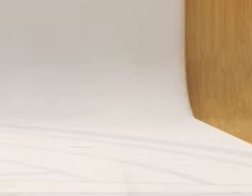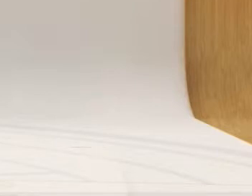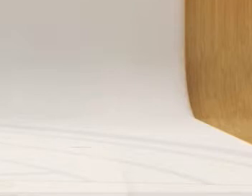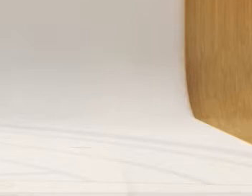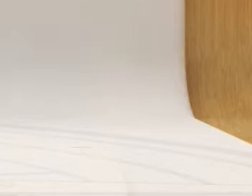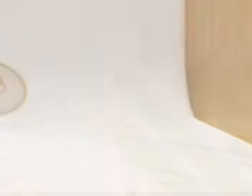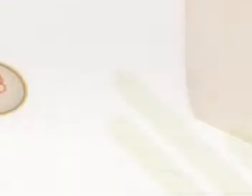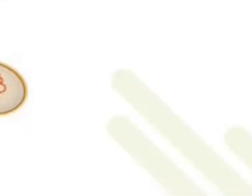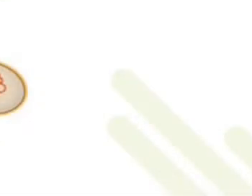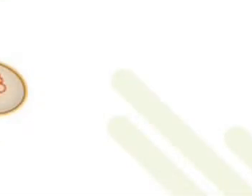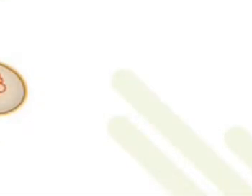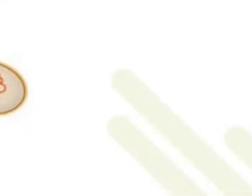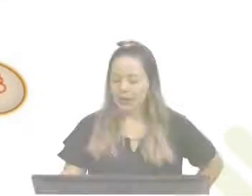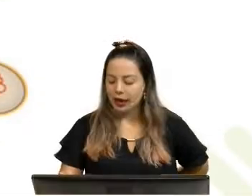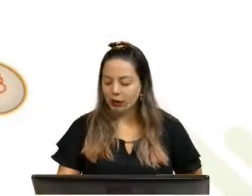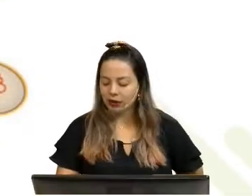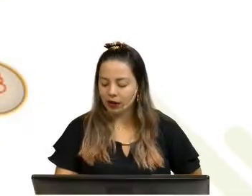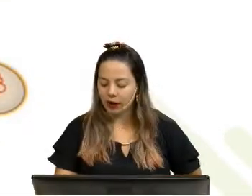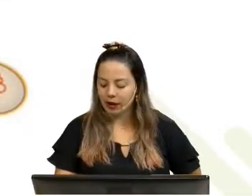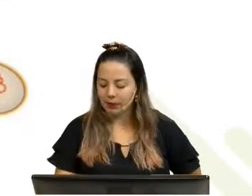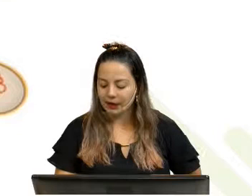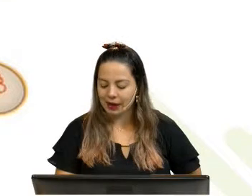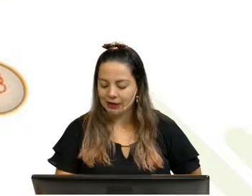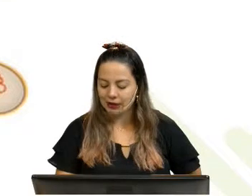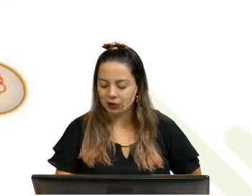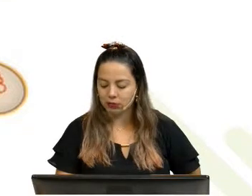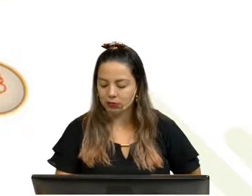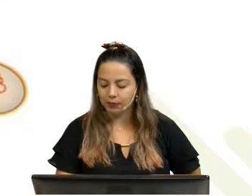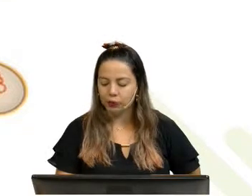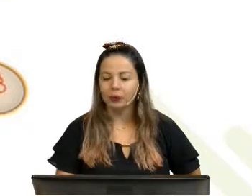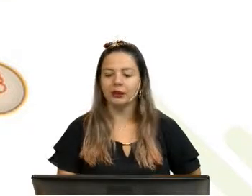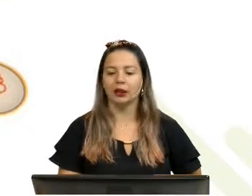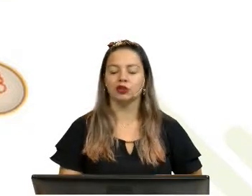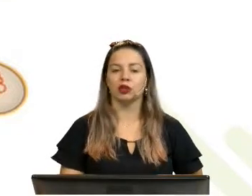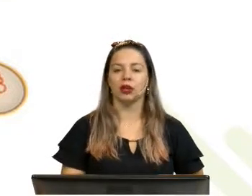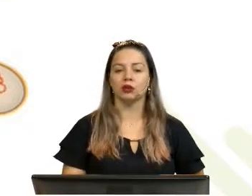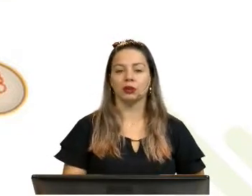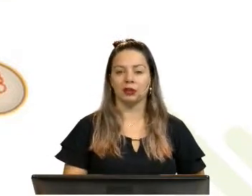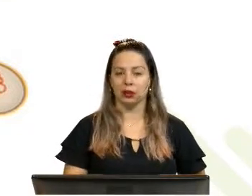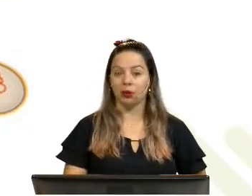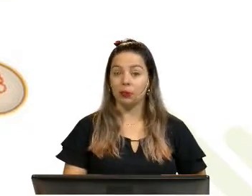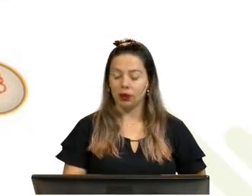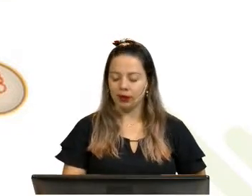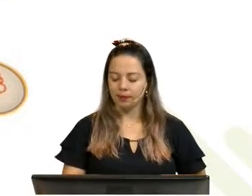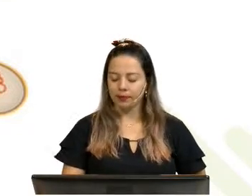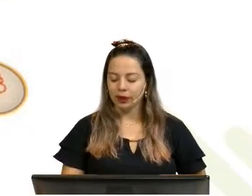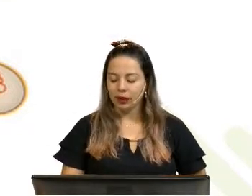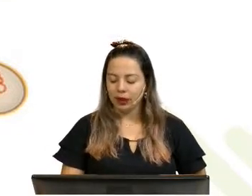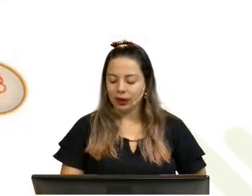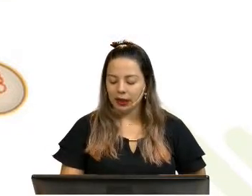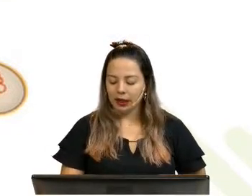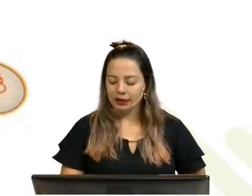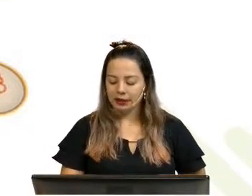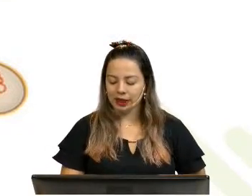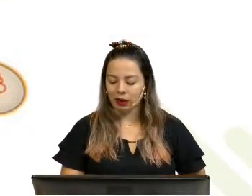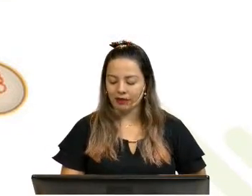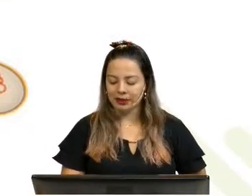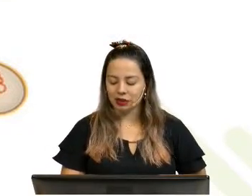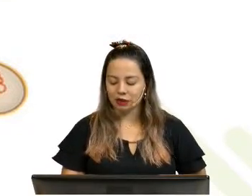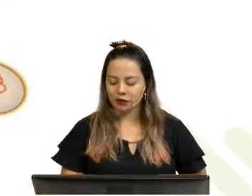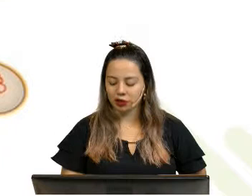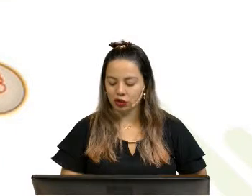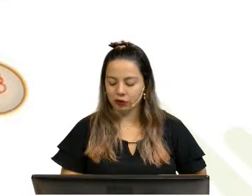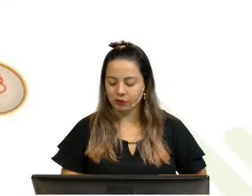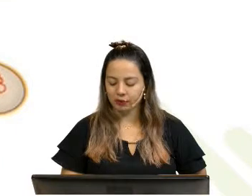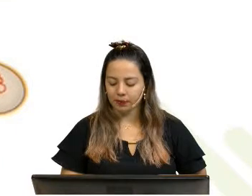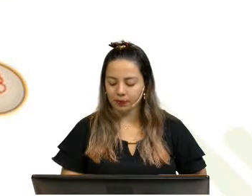cissiparidade o que acontece eu tenho a replicação do material genético da célula mãe e essa célula vai